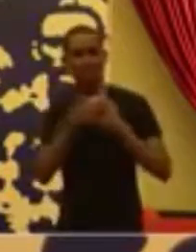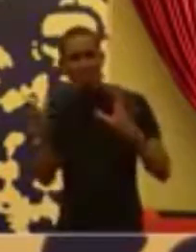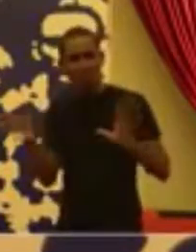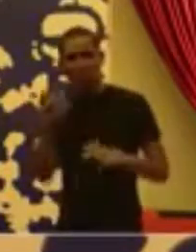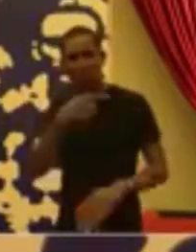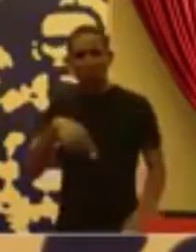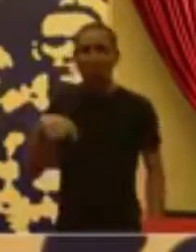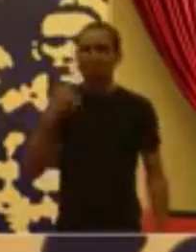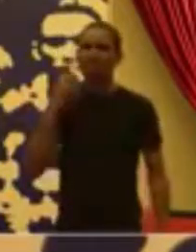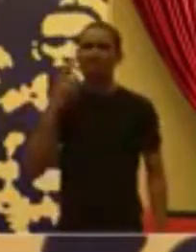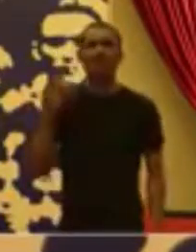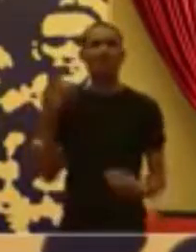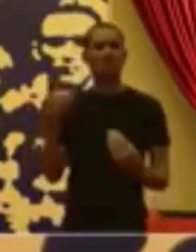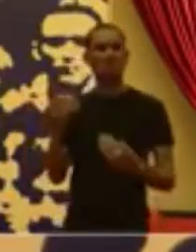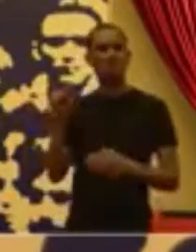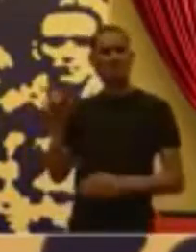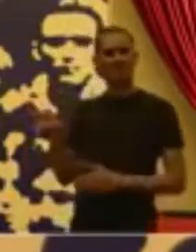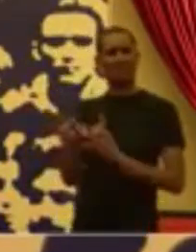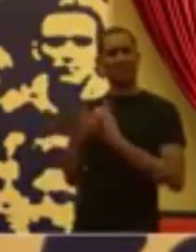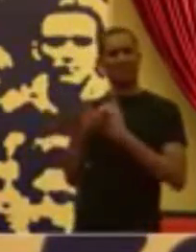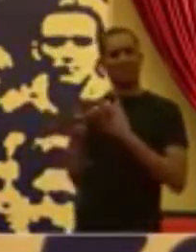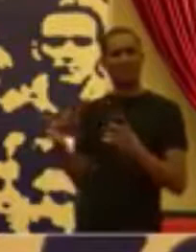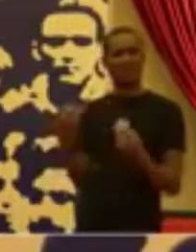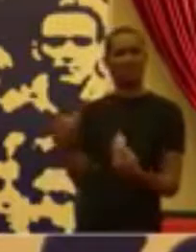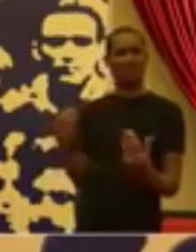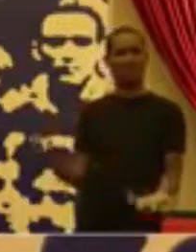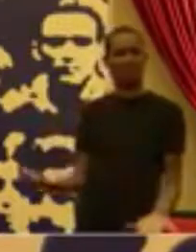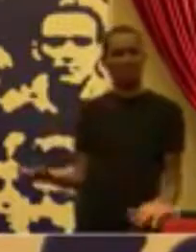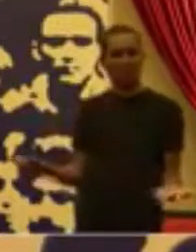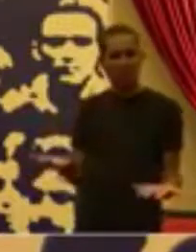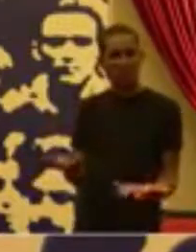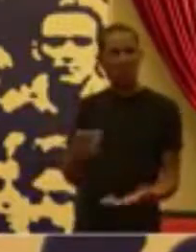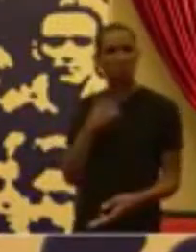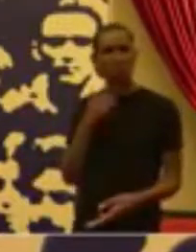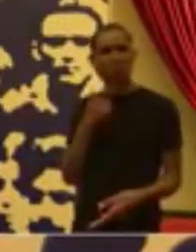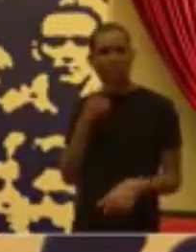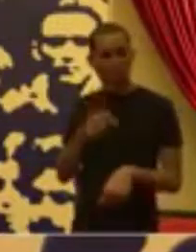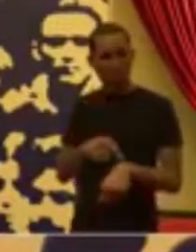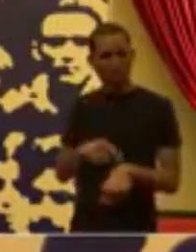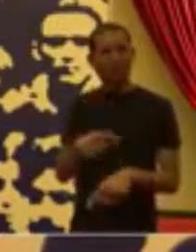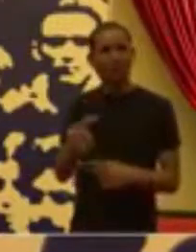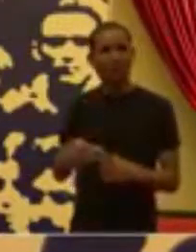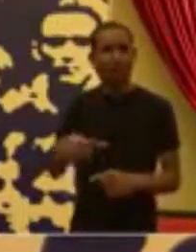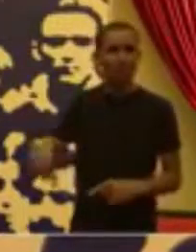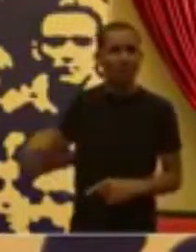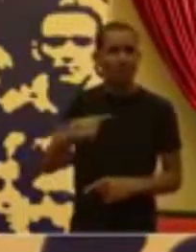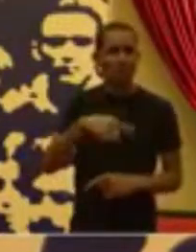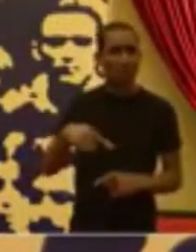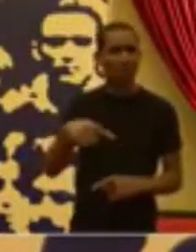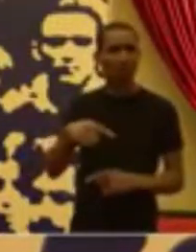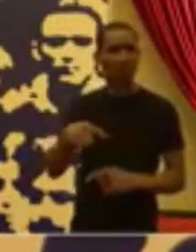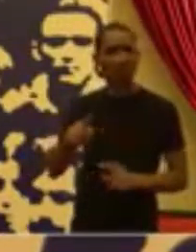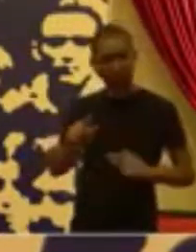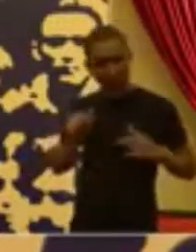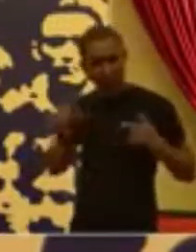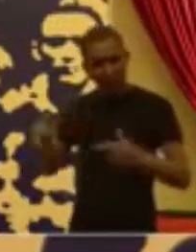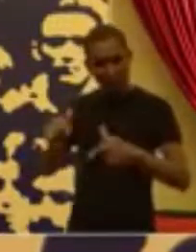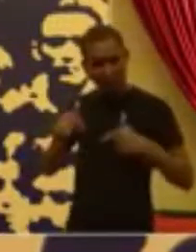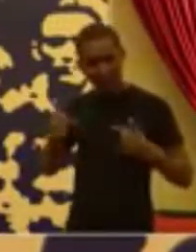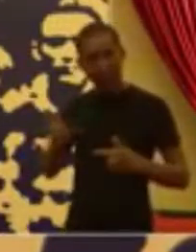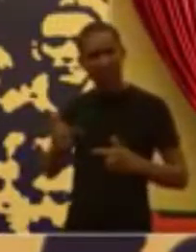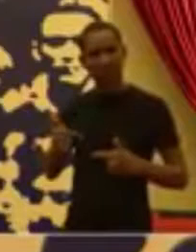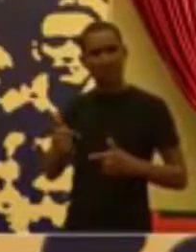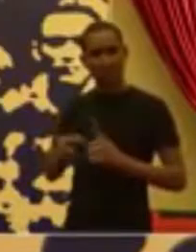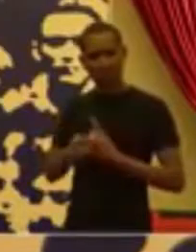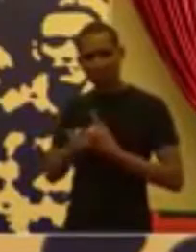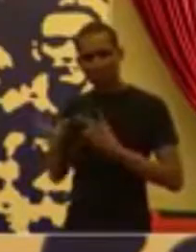essa democracia. Não podemos ter nesse momento, já que a gente briga tanto para preservar essa